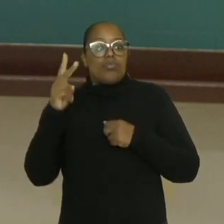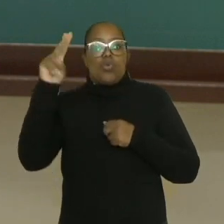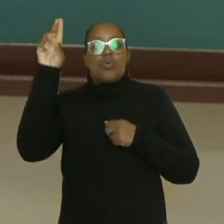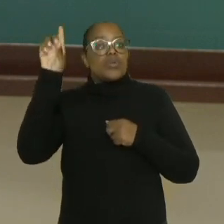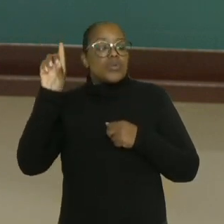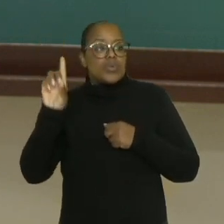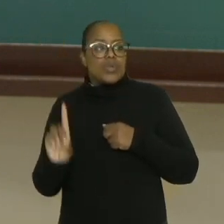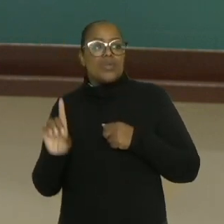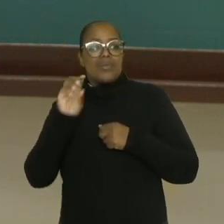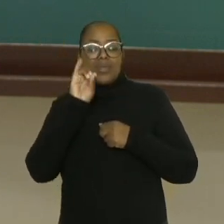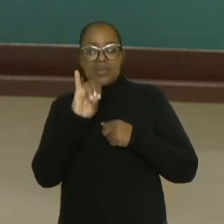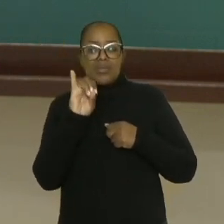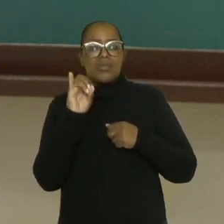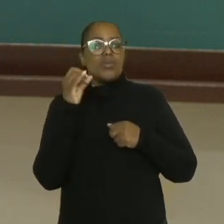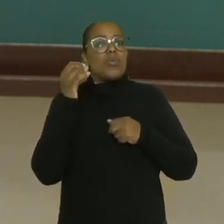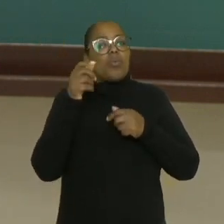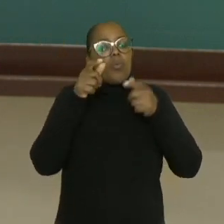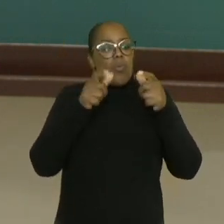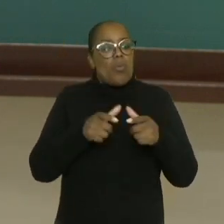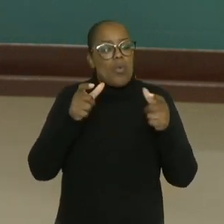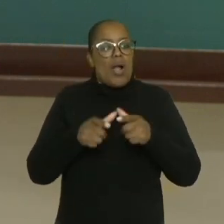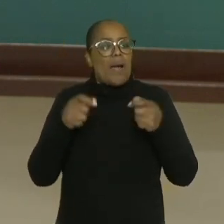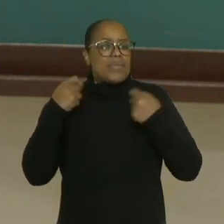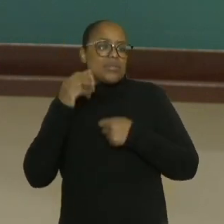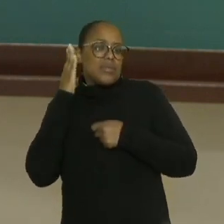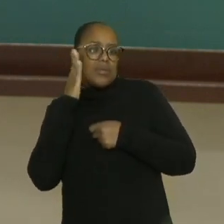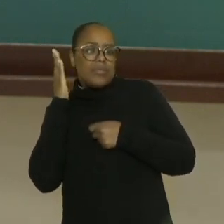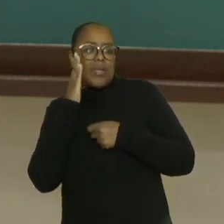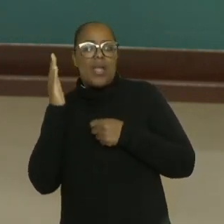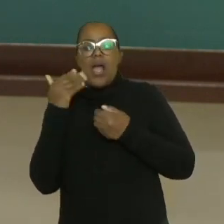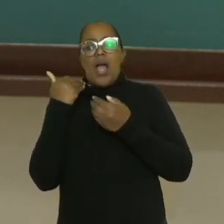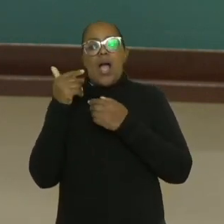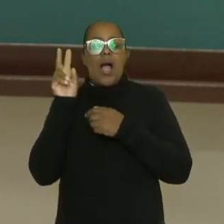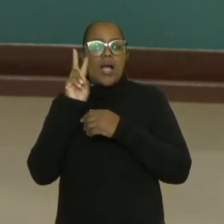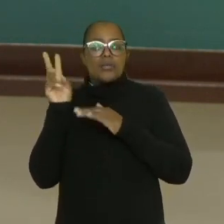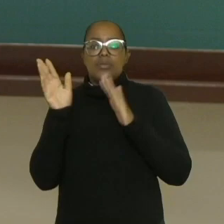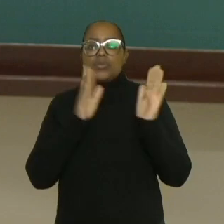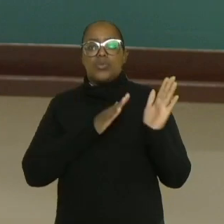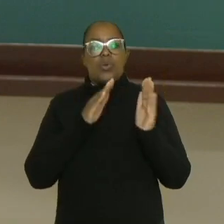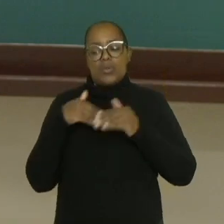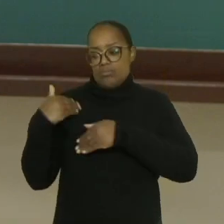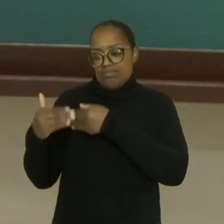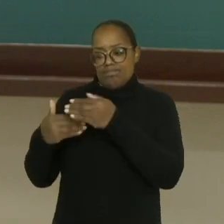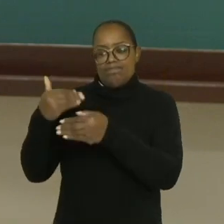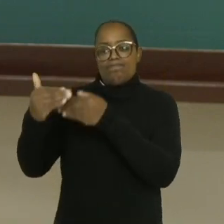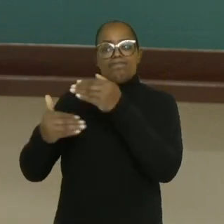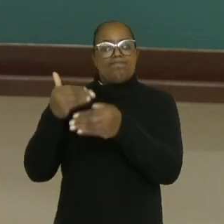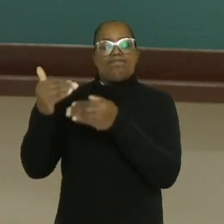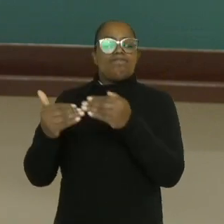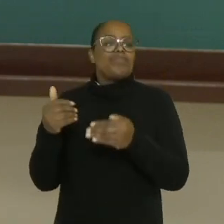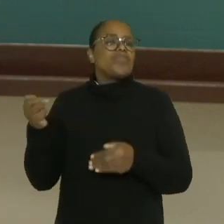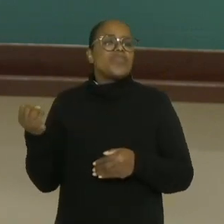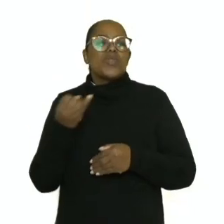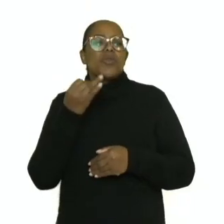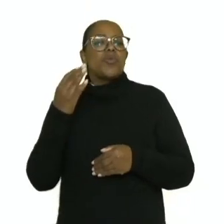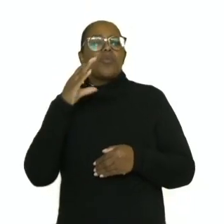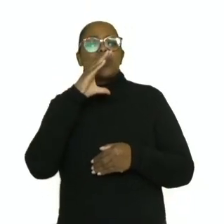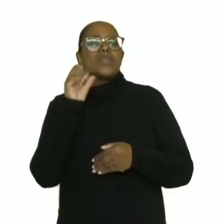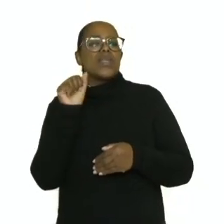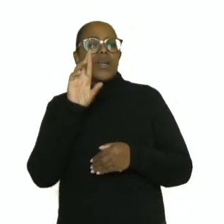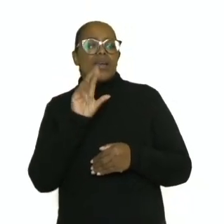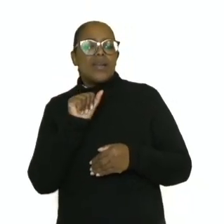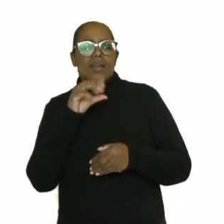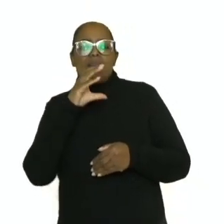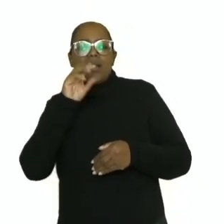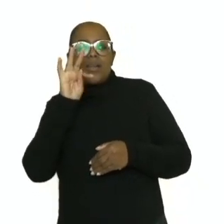Se de um lado é preciso considerar a história de cada local onde a cidadania se desenvolve, por outro, há algumas características em